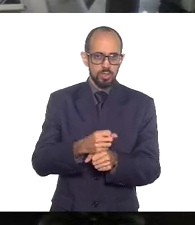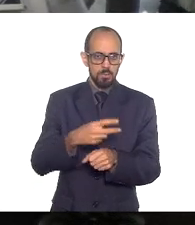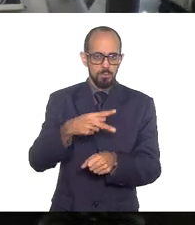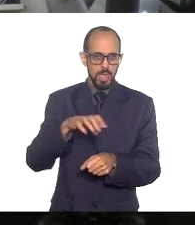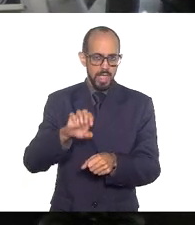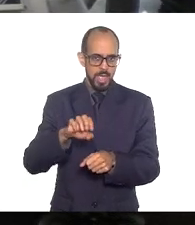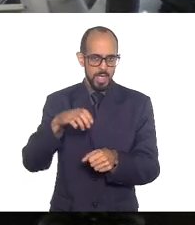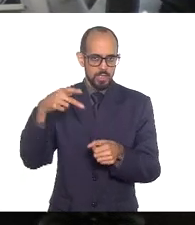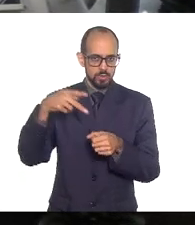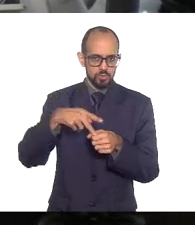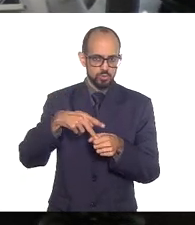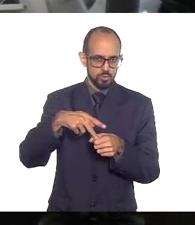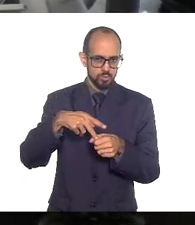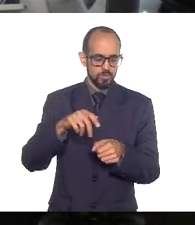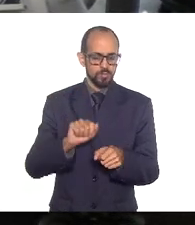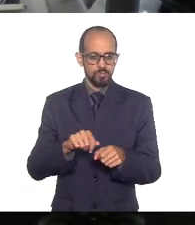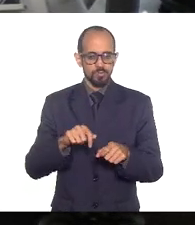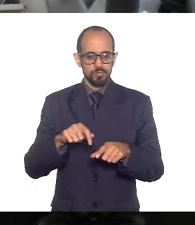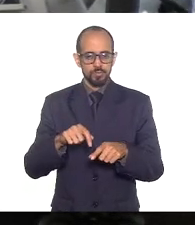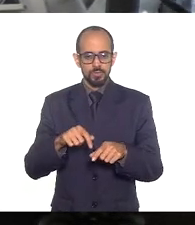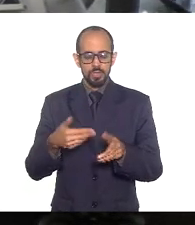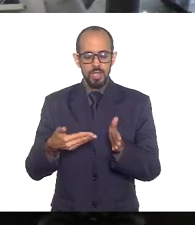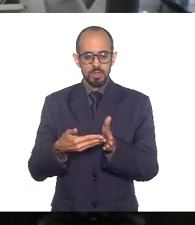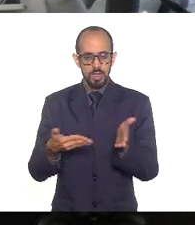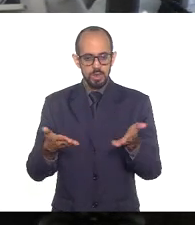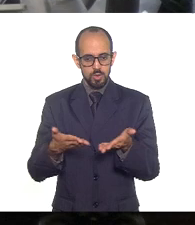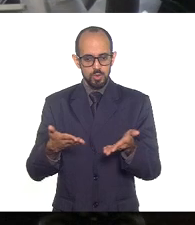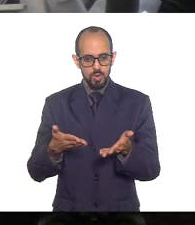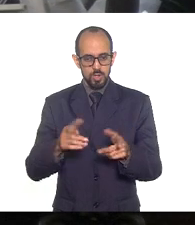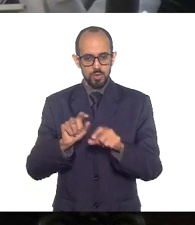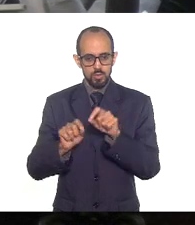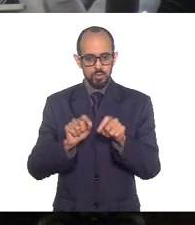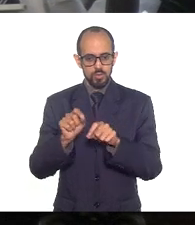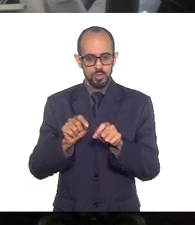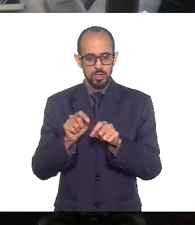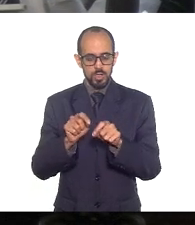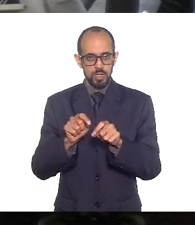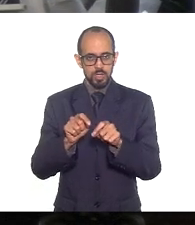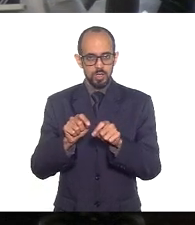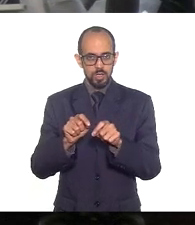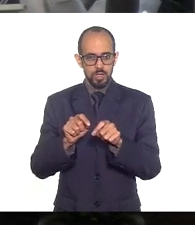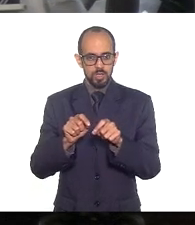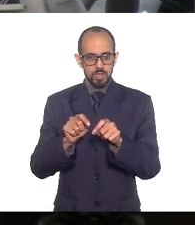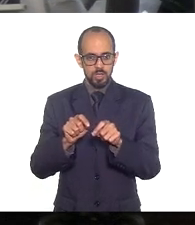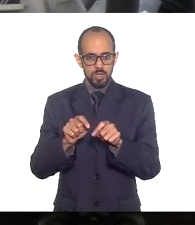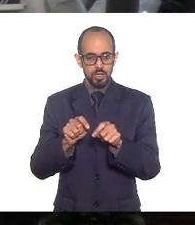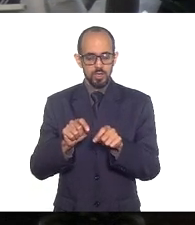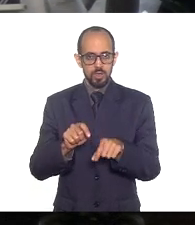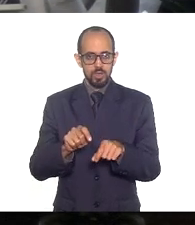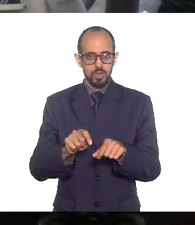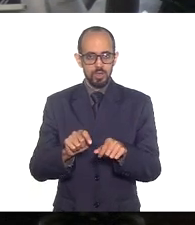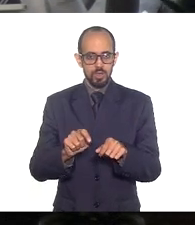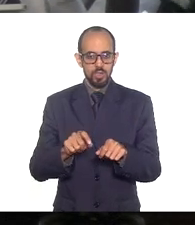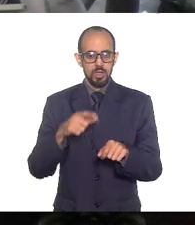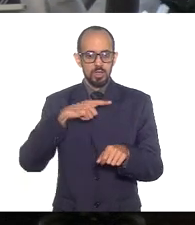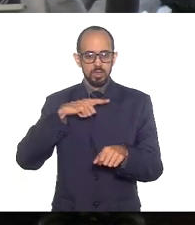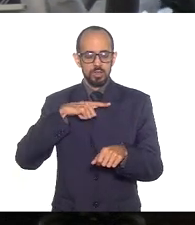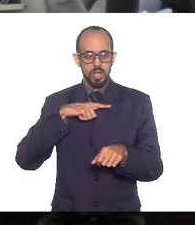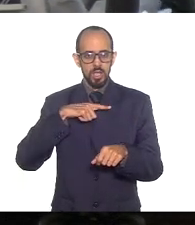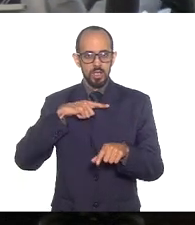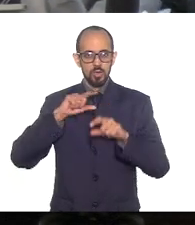e desde então as receitas um dos olhos subiram sem que houvesse nenhum fator que